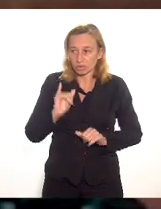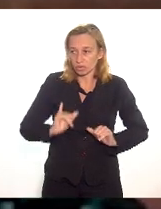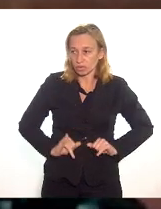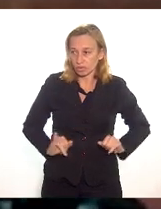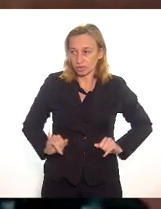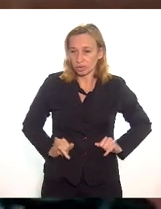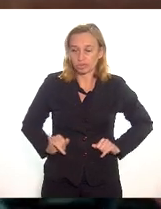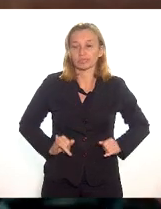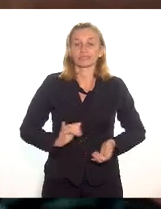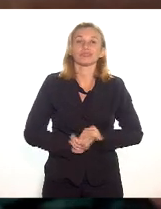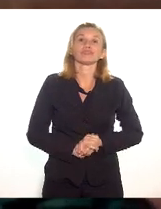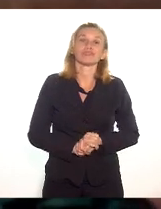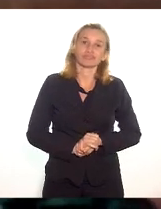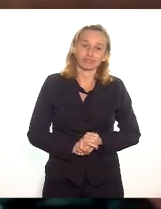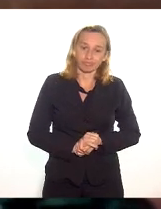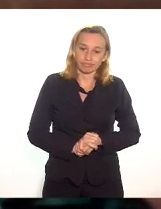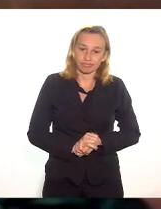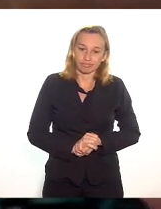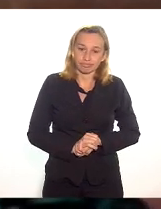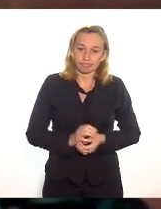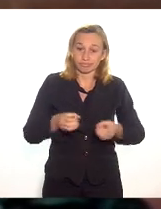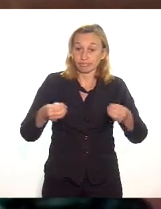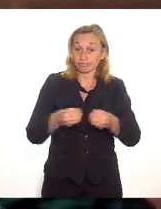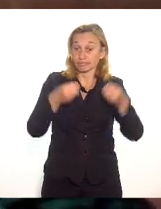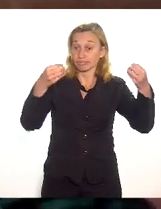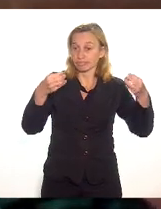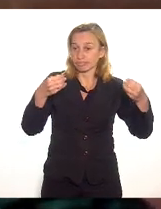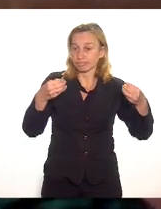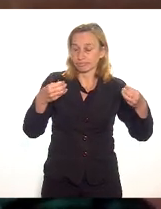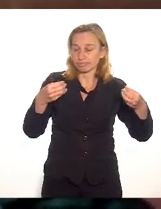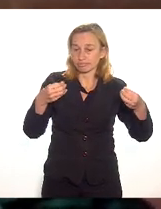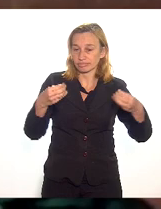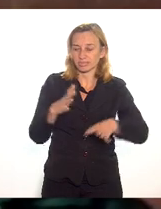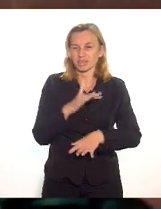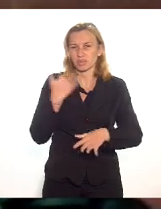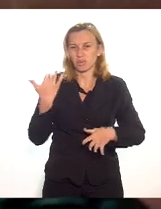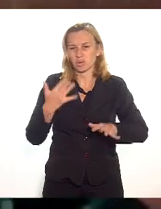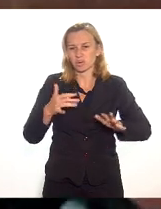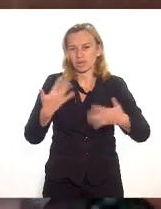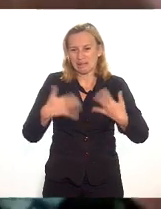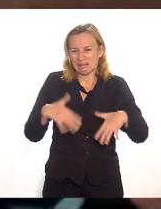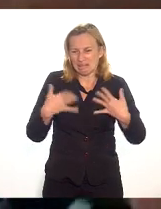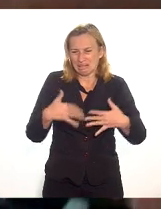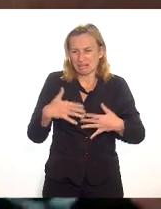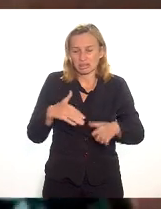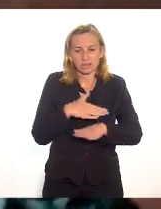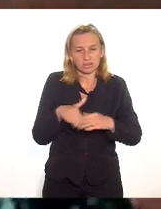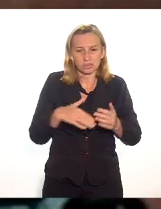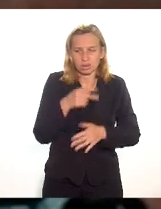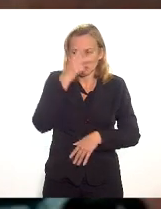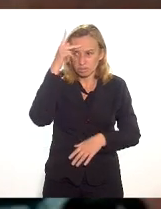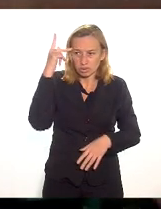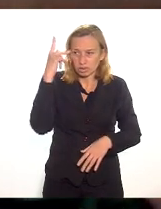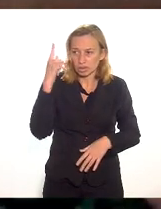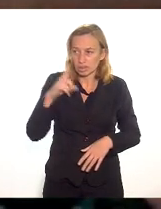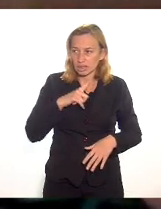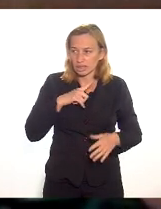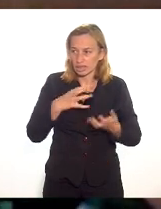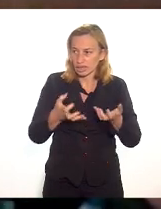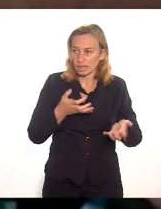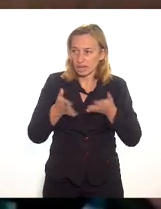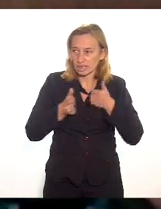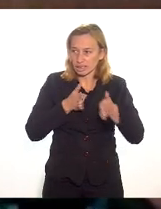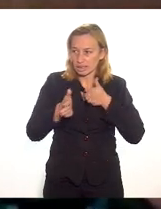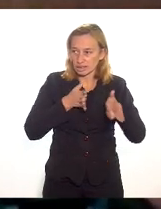que tentam brindar sobre o desespero de pessoas que querem só ter acesso à água e